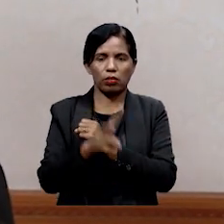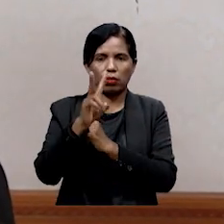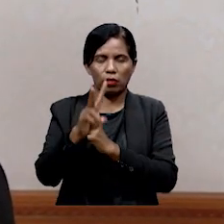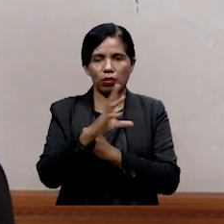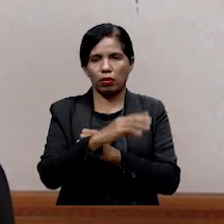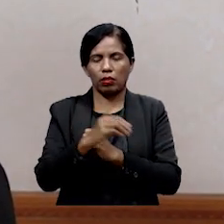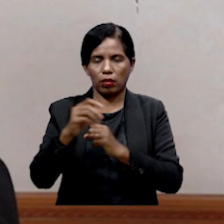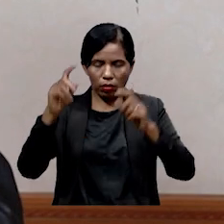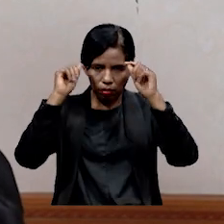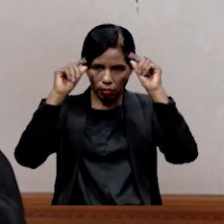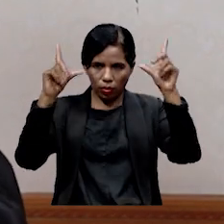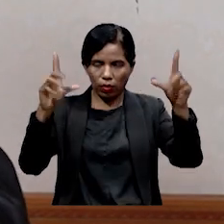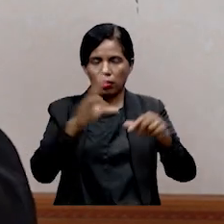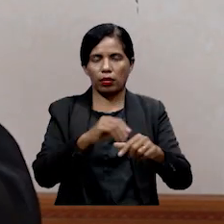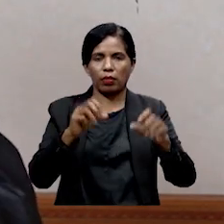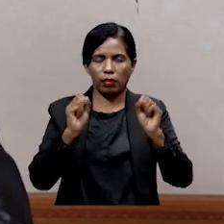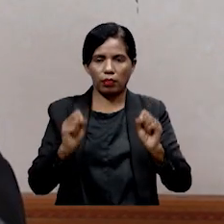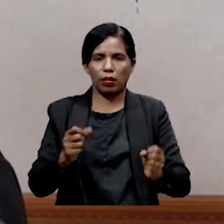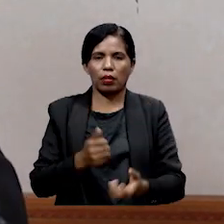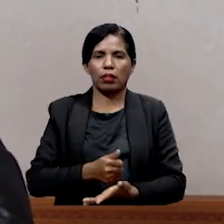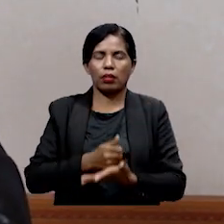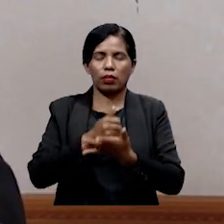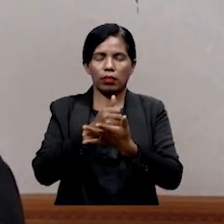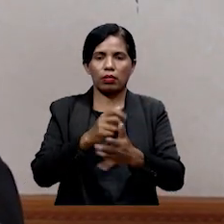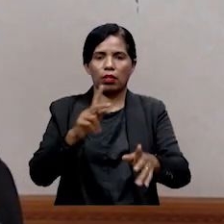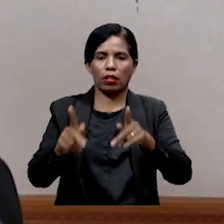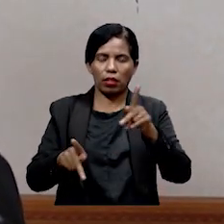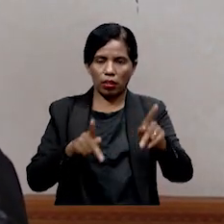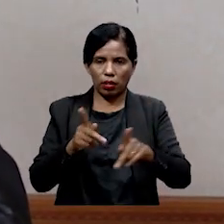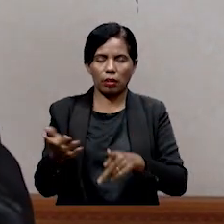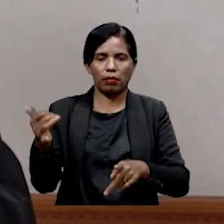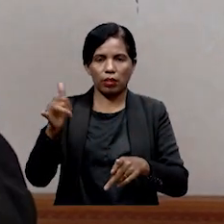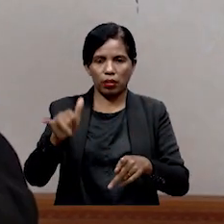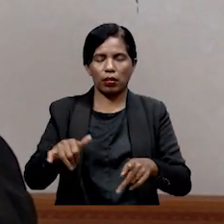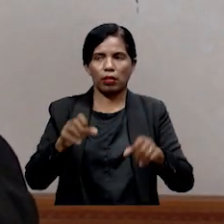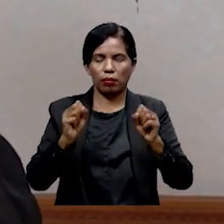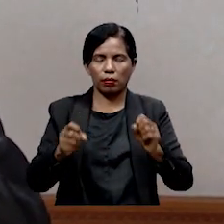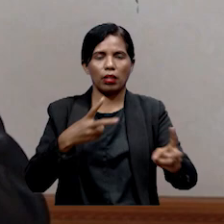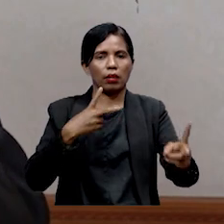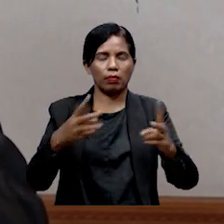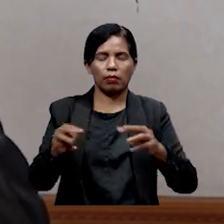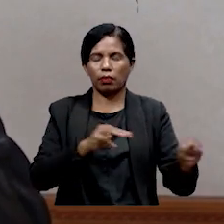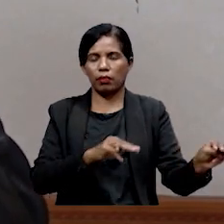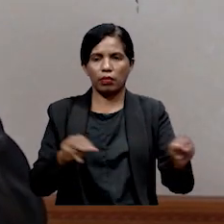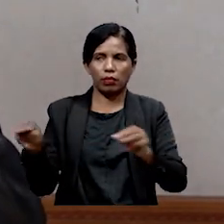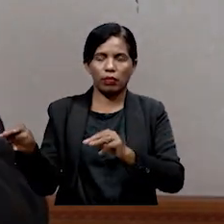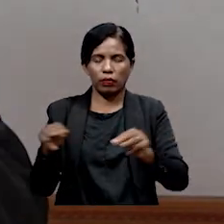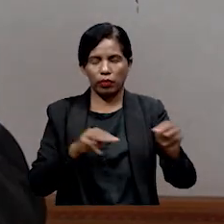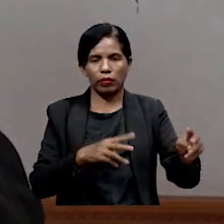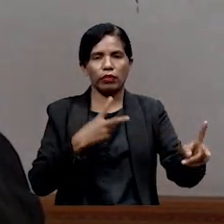Darussalam, Timor Leste para nunai bele facilita ite ne populasyon en sira bele halo movimento visita malu